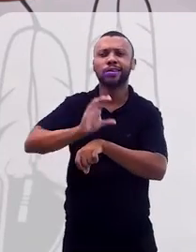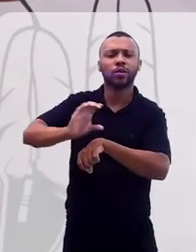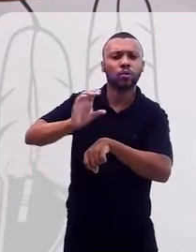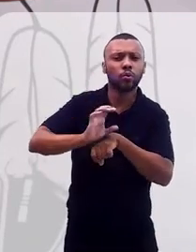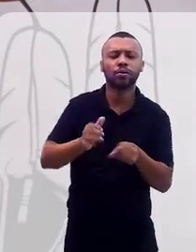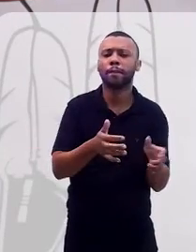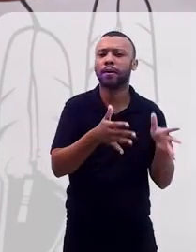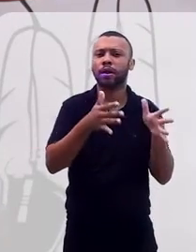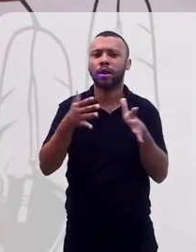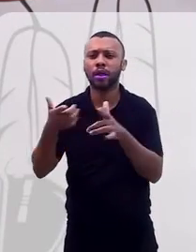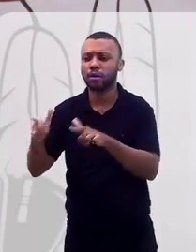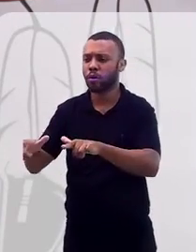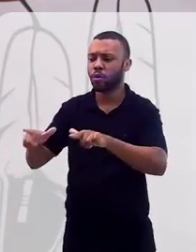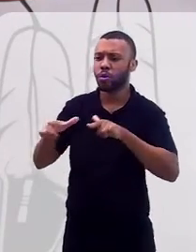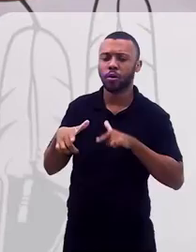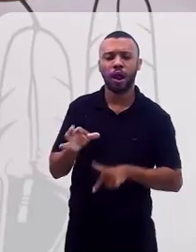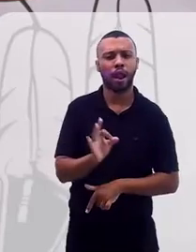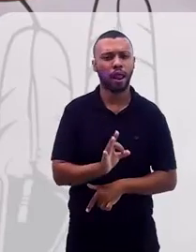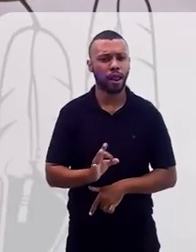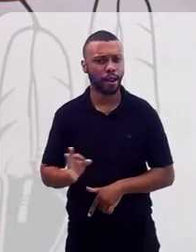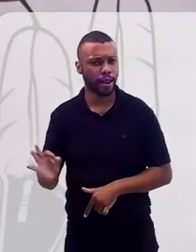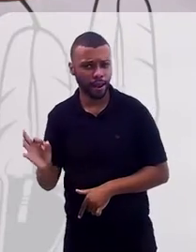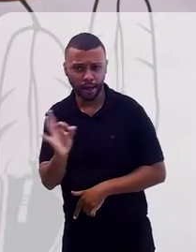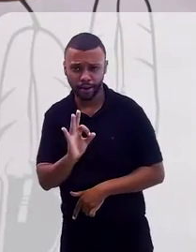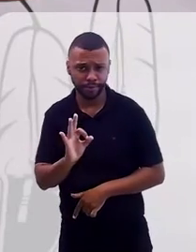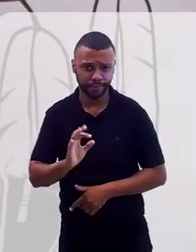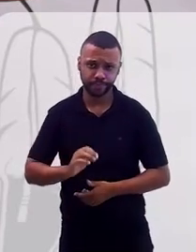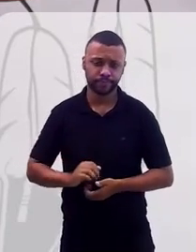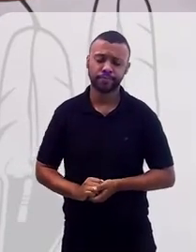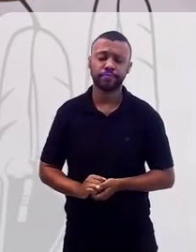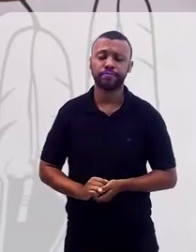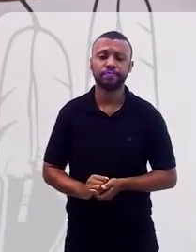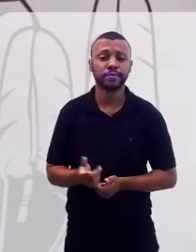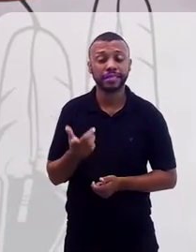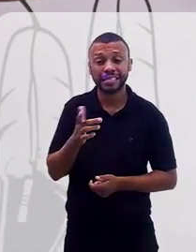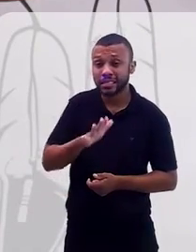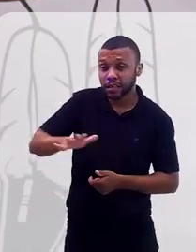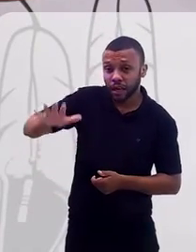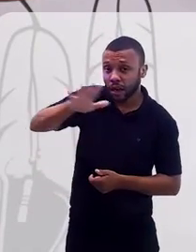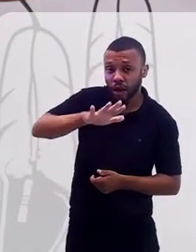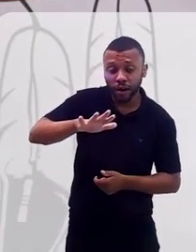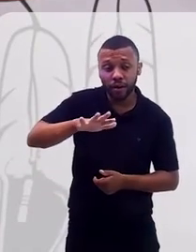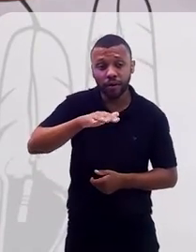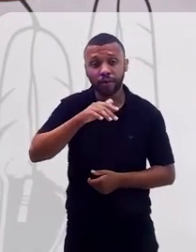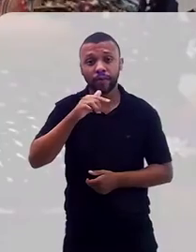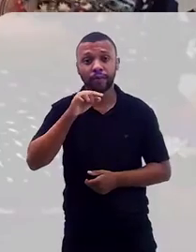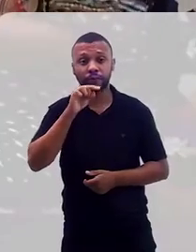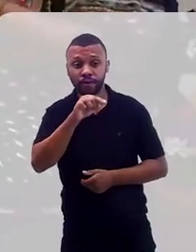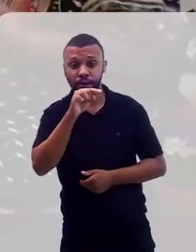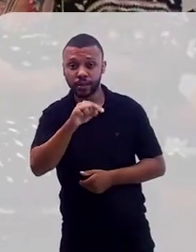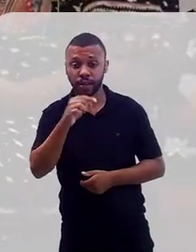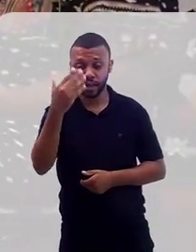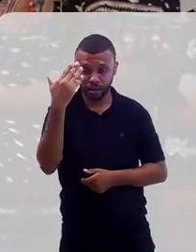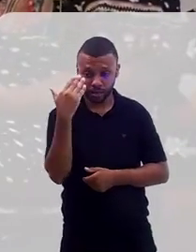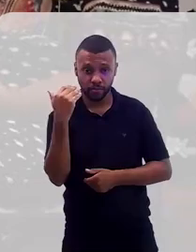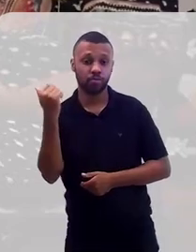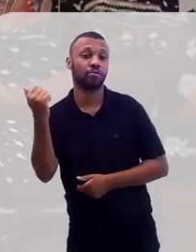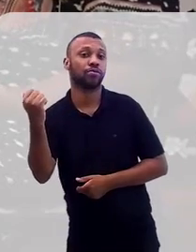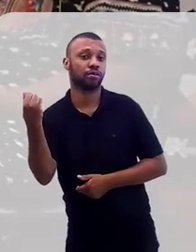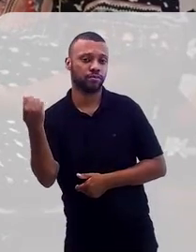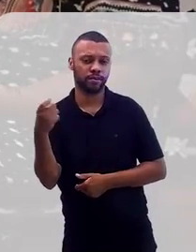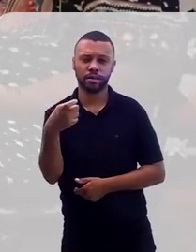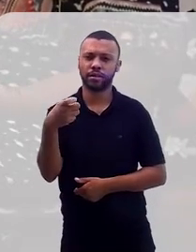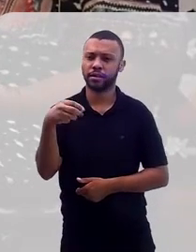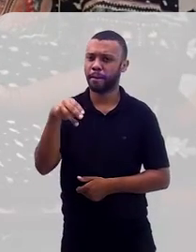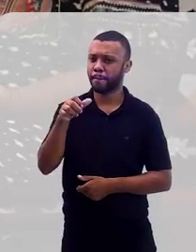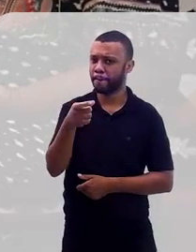que você adquiriu fazendo um curso né Eh normalmente a gente diz assim você é que me chama